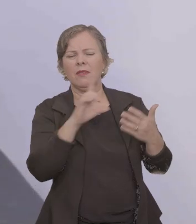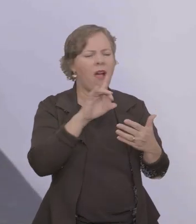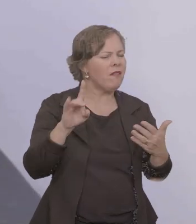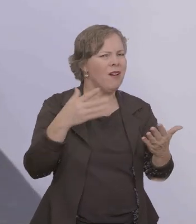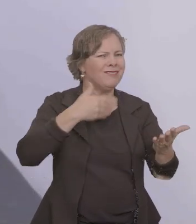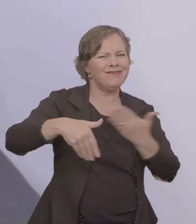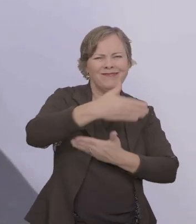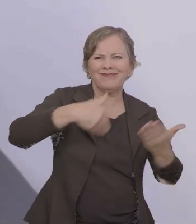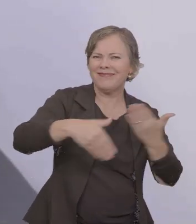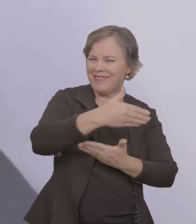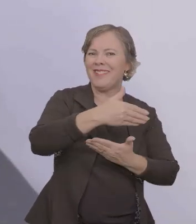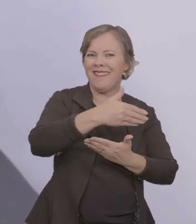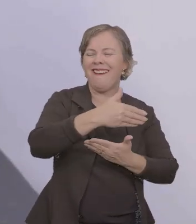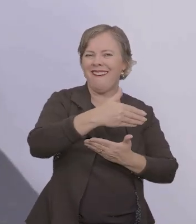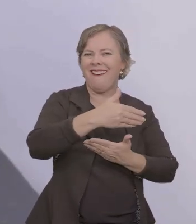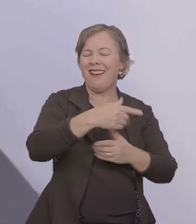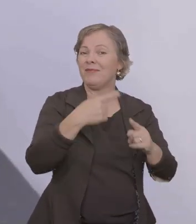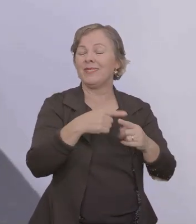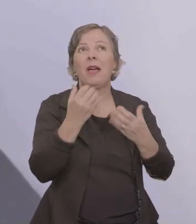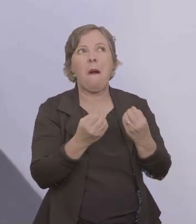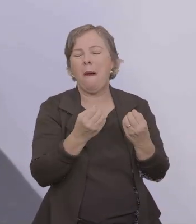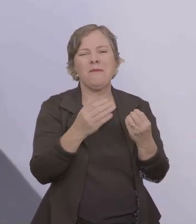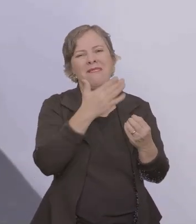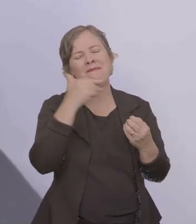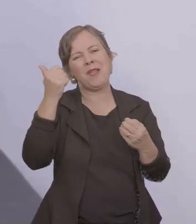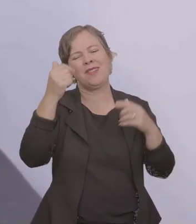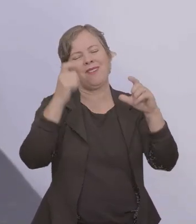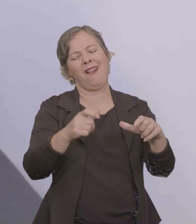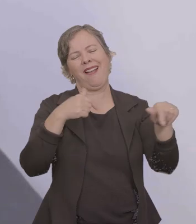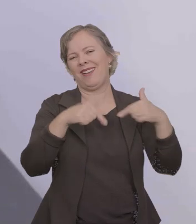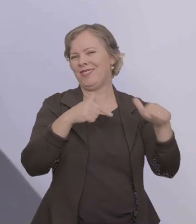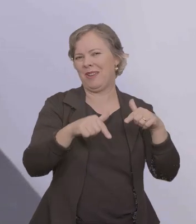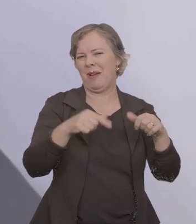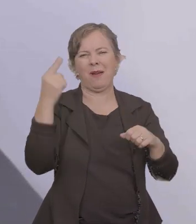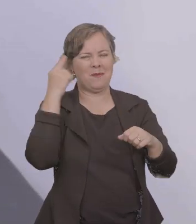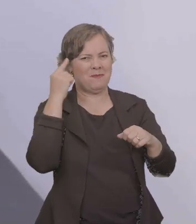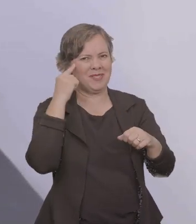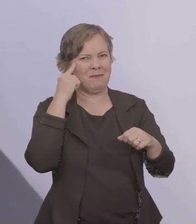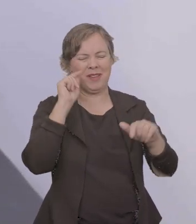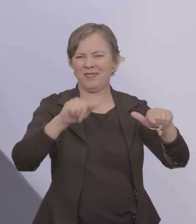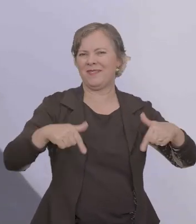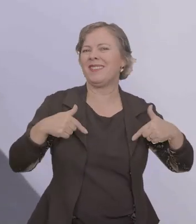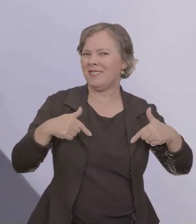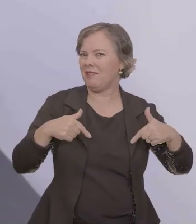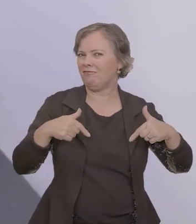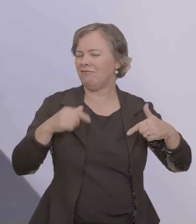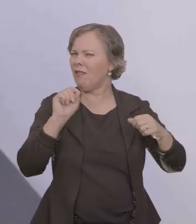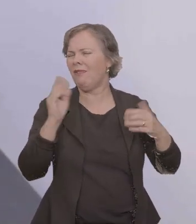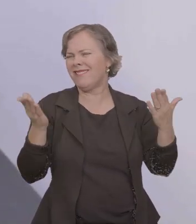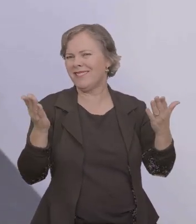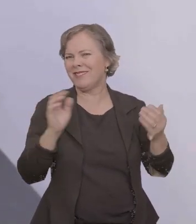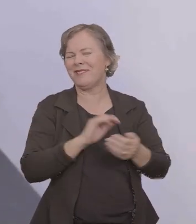dessa fonte, né? Que com certeza vai enriquecer e muito a forma como a gente pensa, como a gente age. Então seria